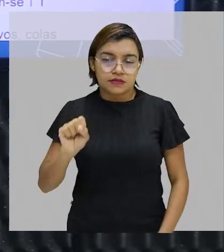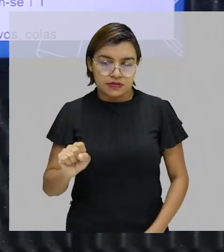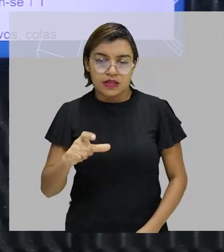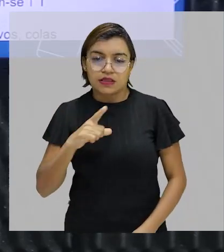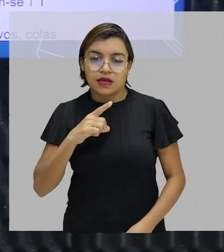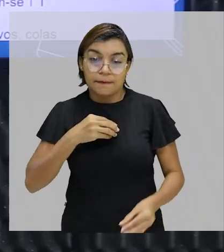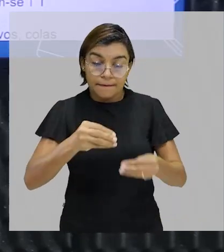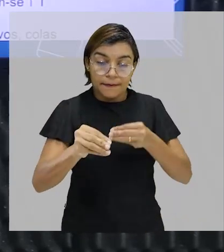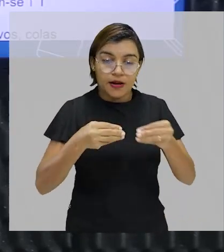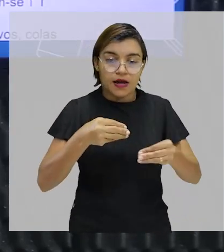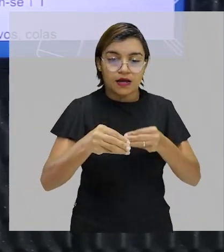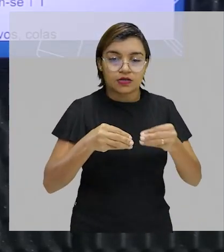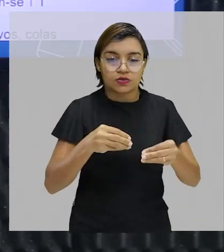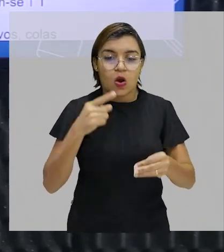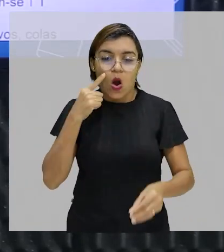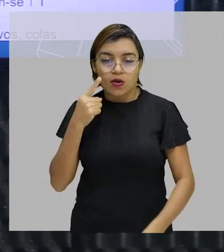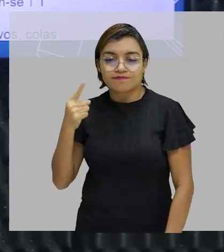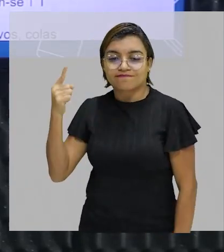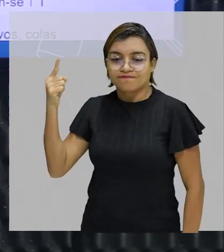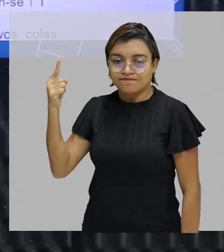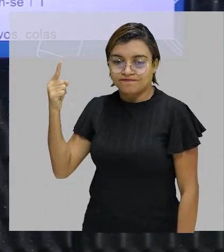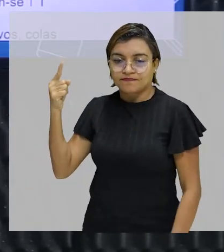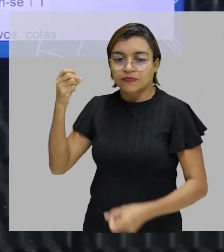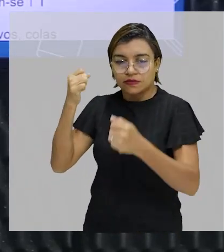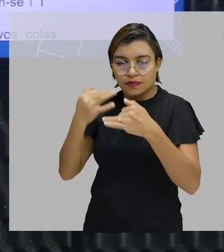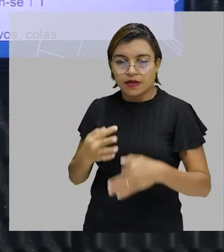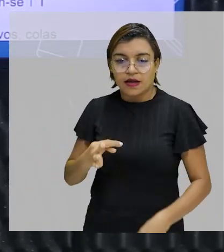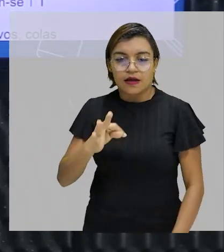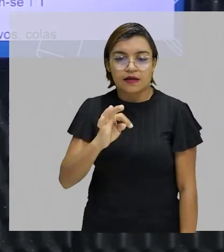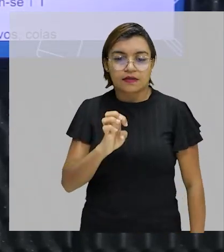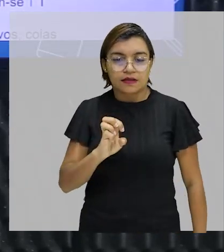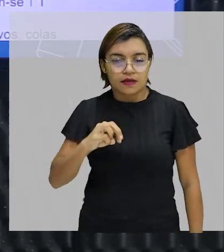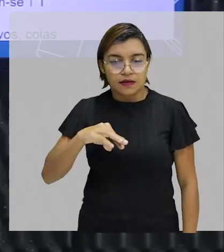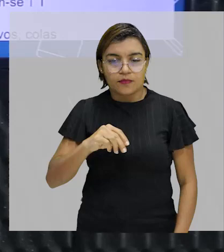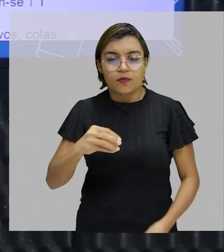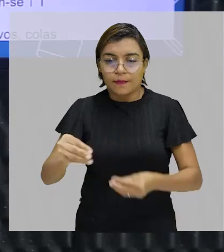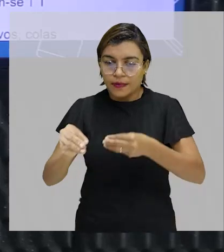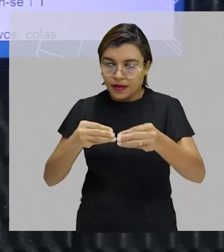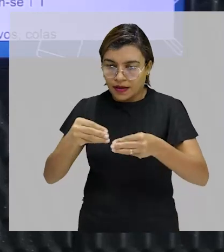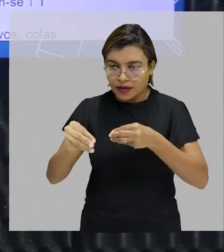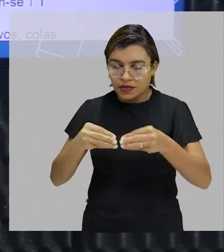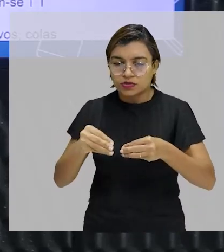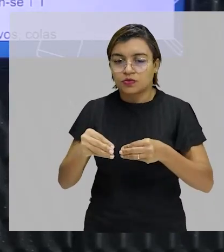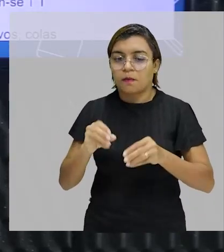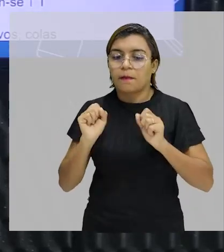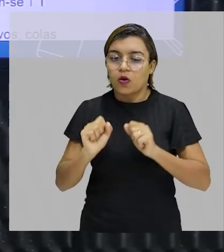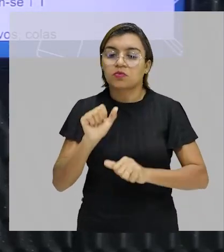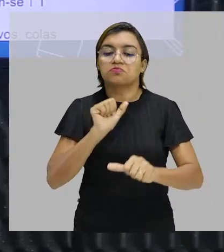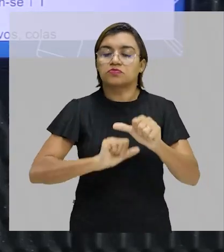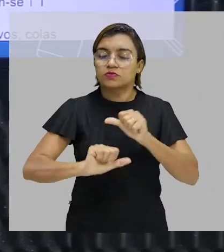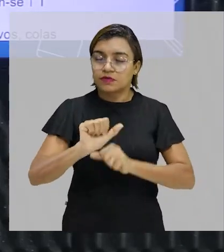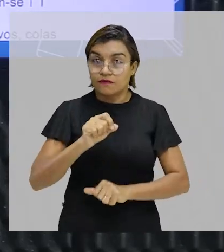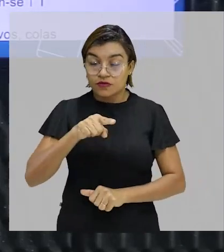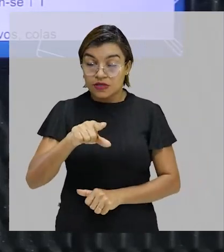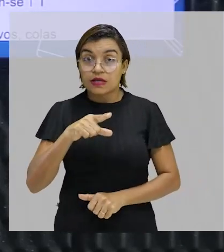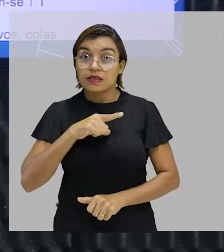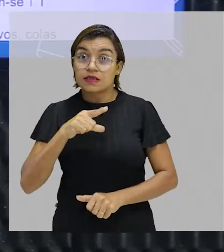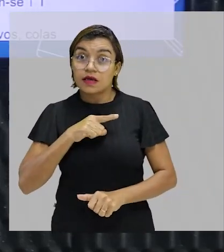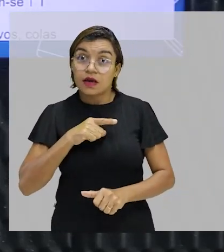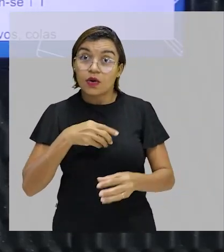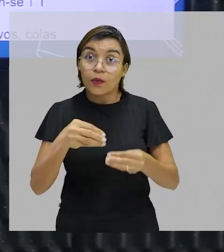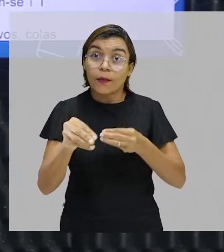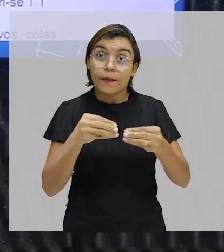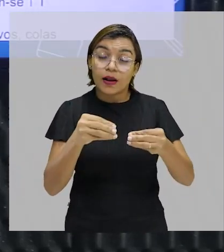tipo termoplásticos, que podem ser moldados, ou seja, você tem aquele plástico, você pode